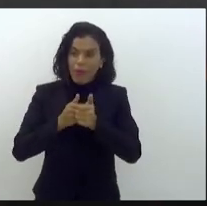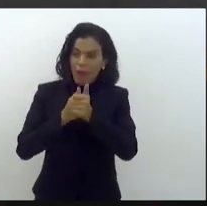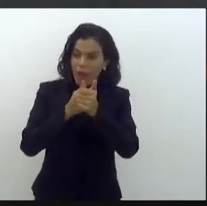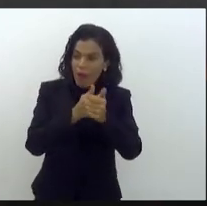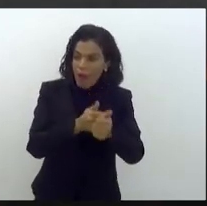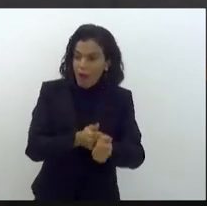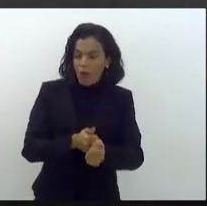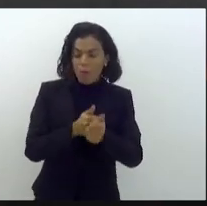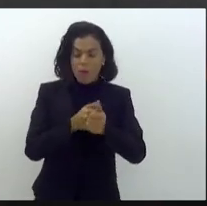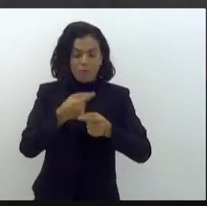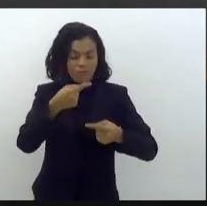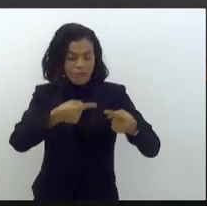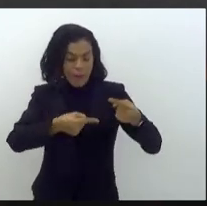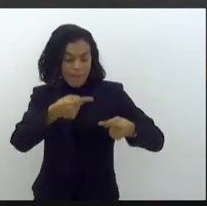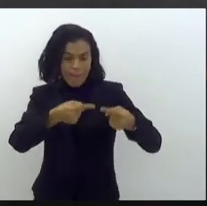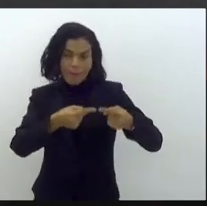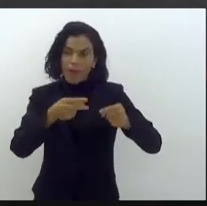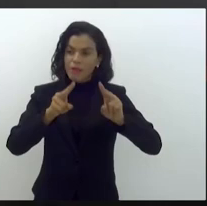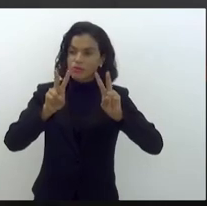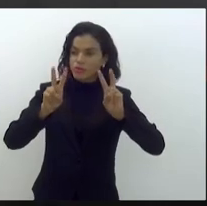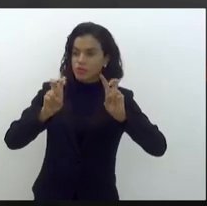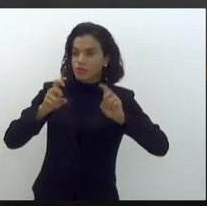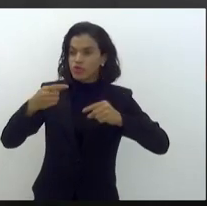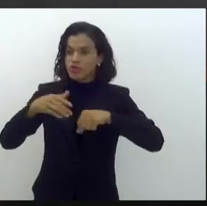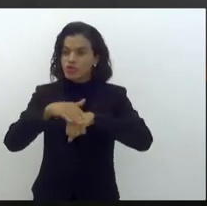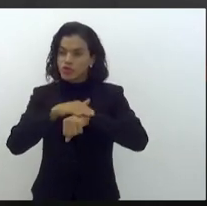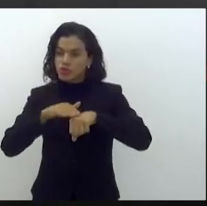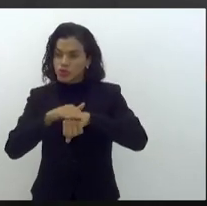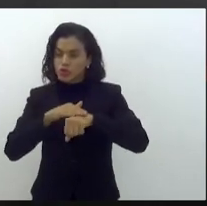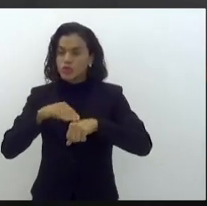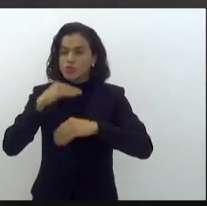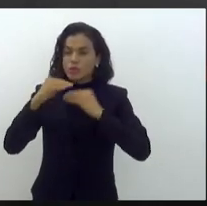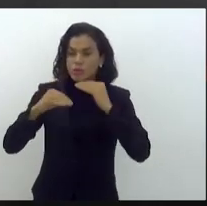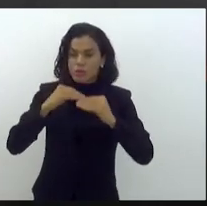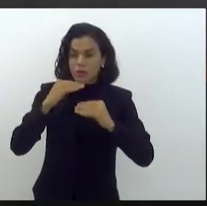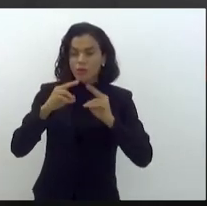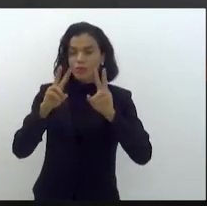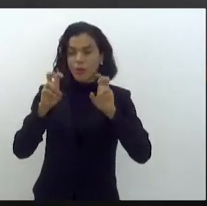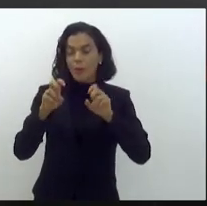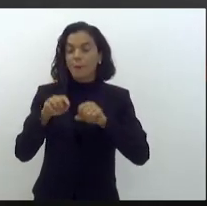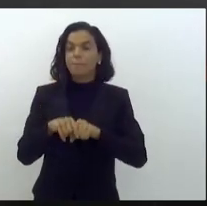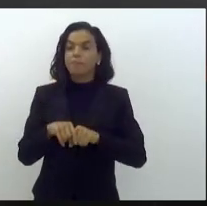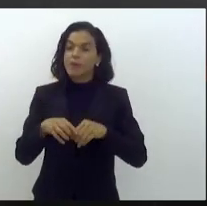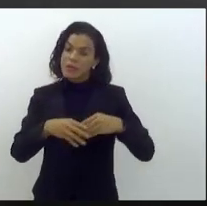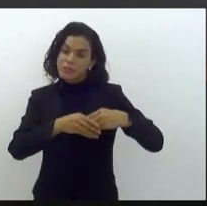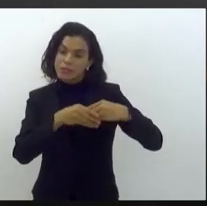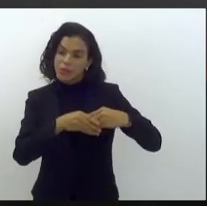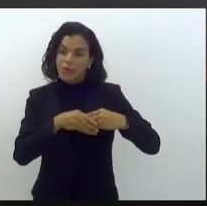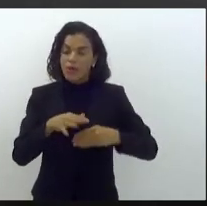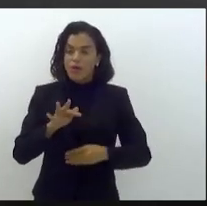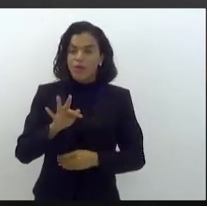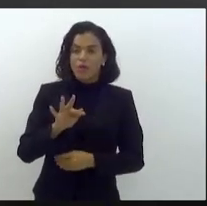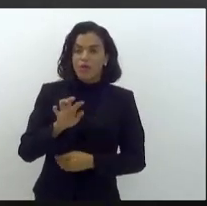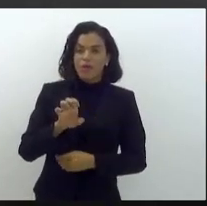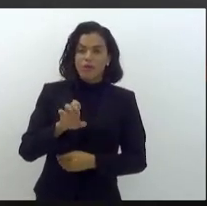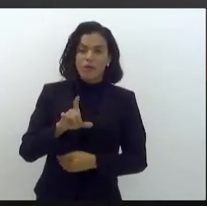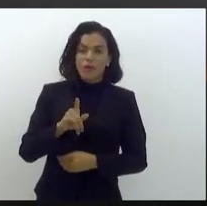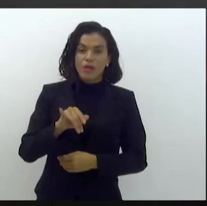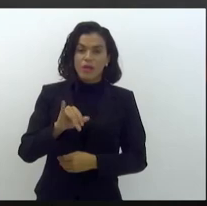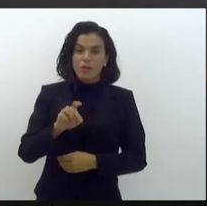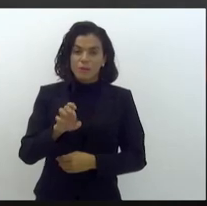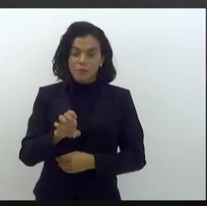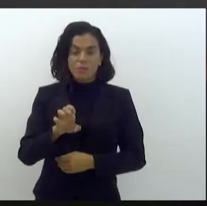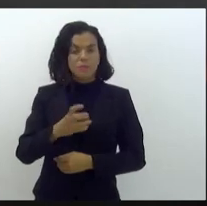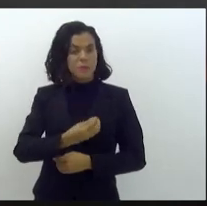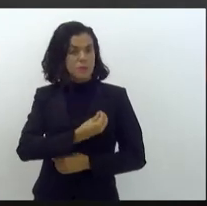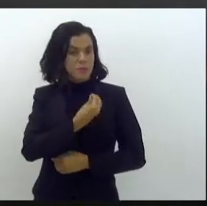perto esses debates quero saudar aqui o Felipe né que tem participado intensamente